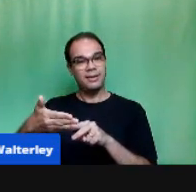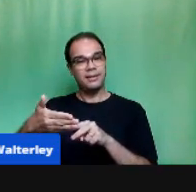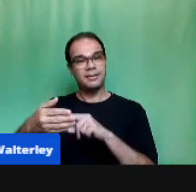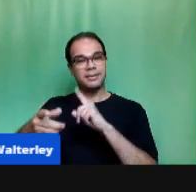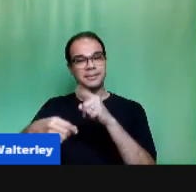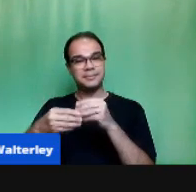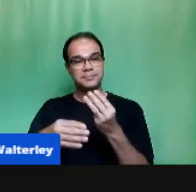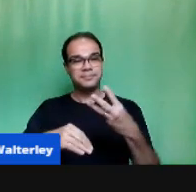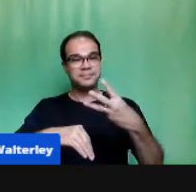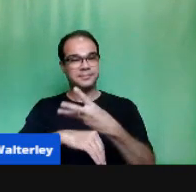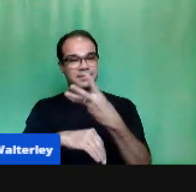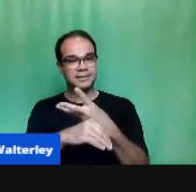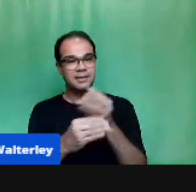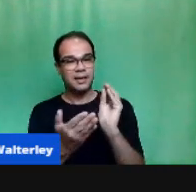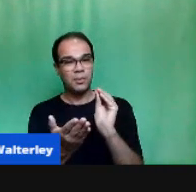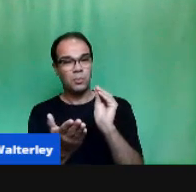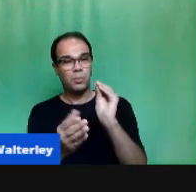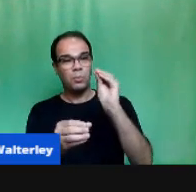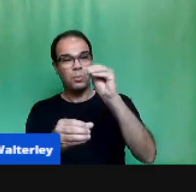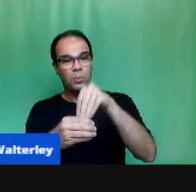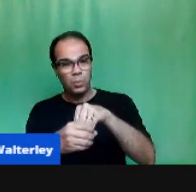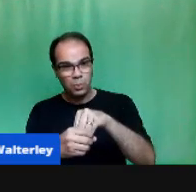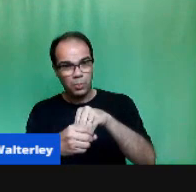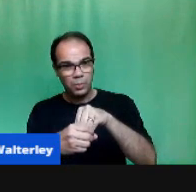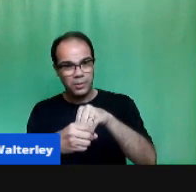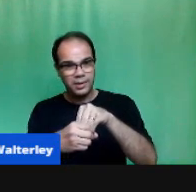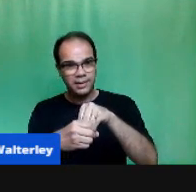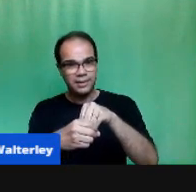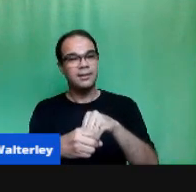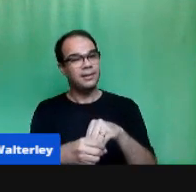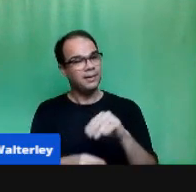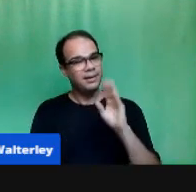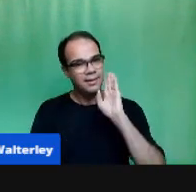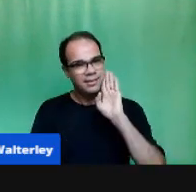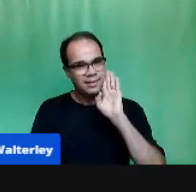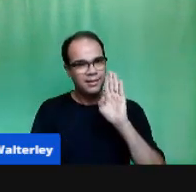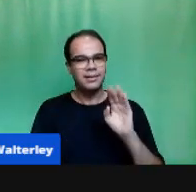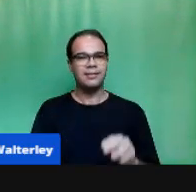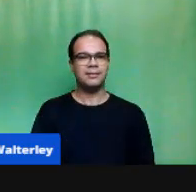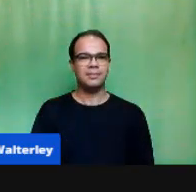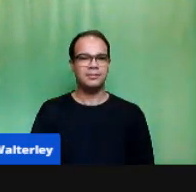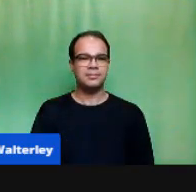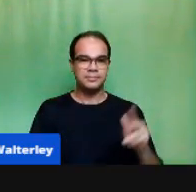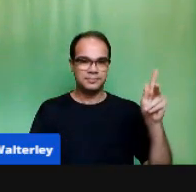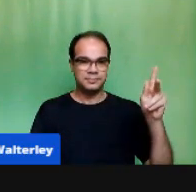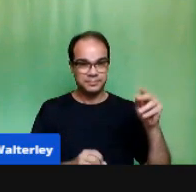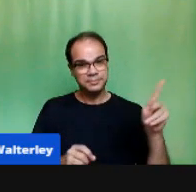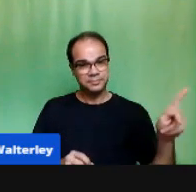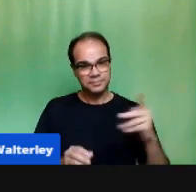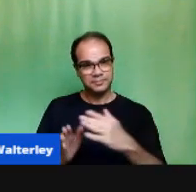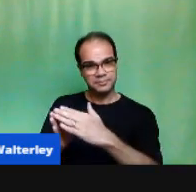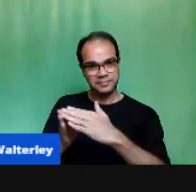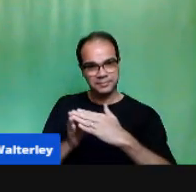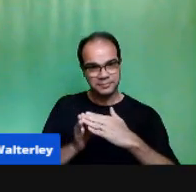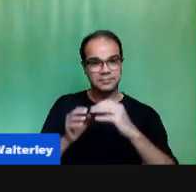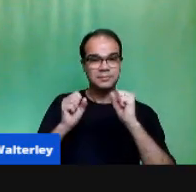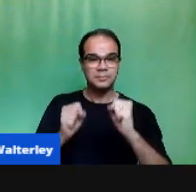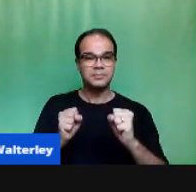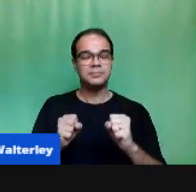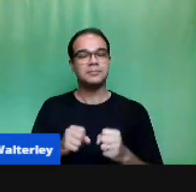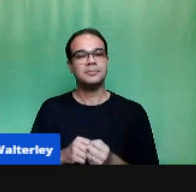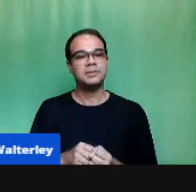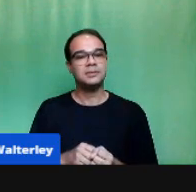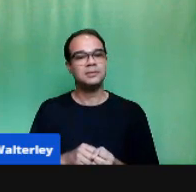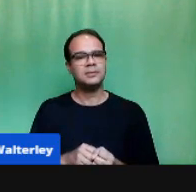ponte aí, né? O professor e o aluno. E com isso, ele vai estar exercitando